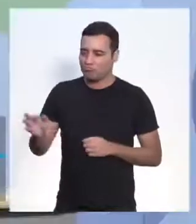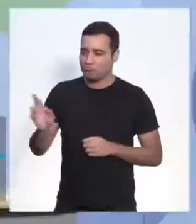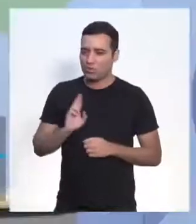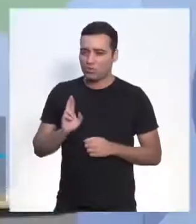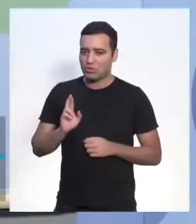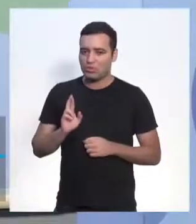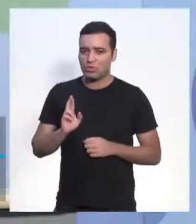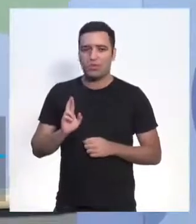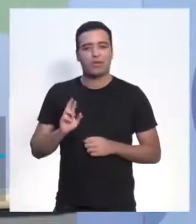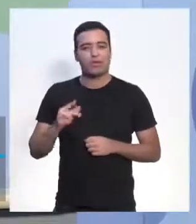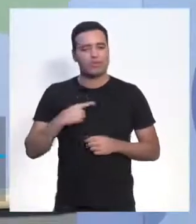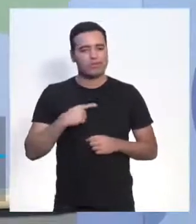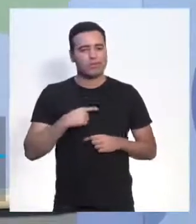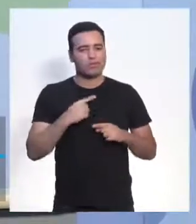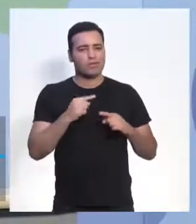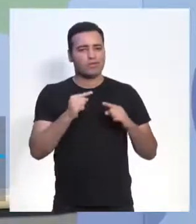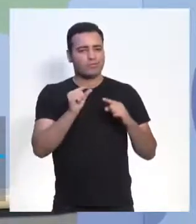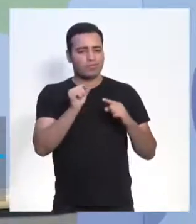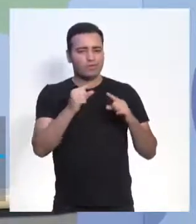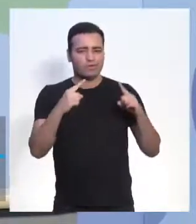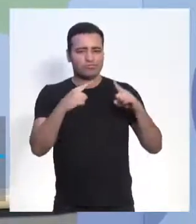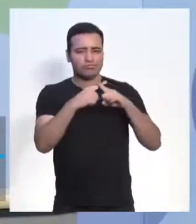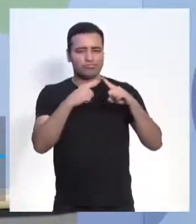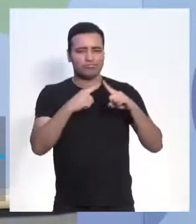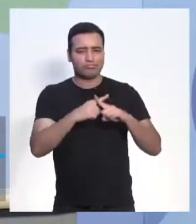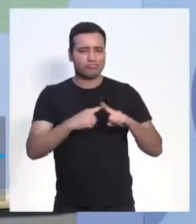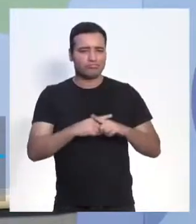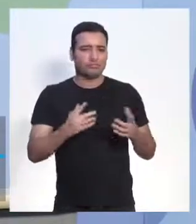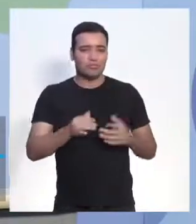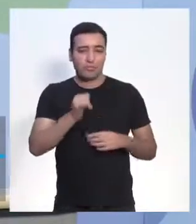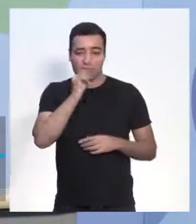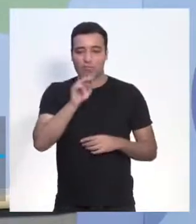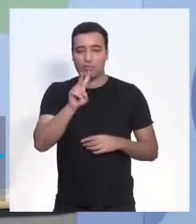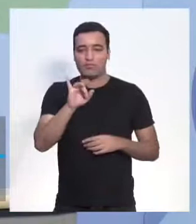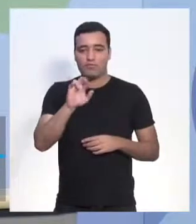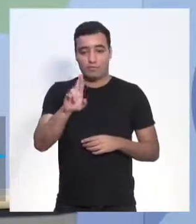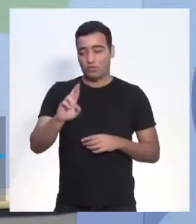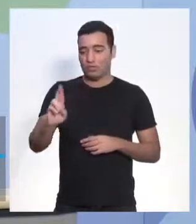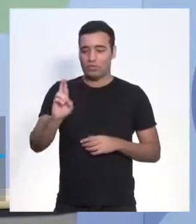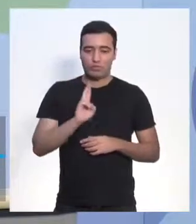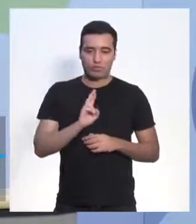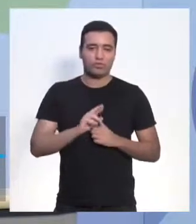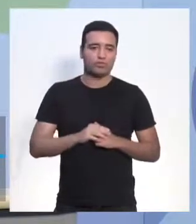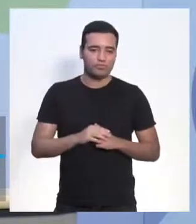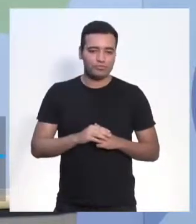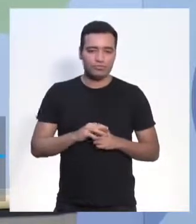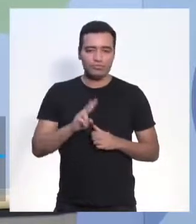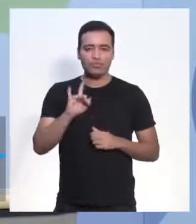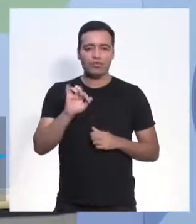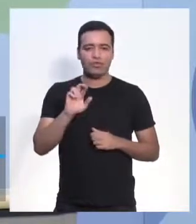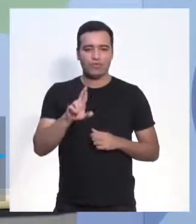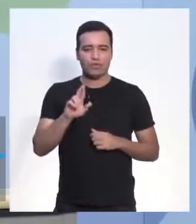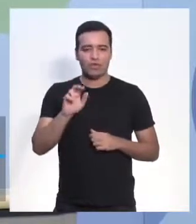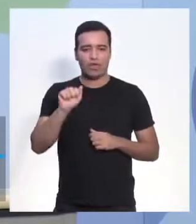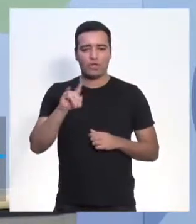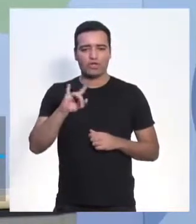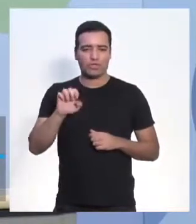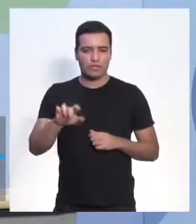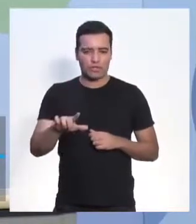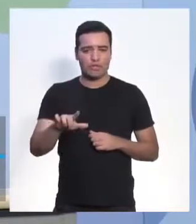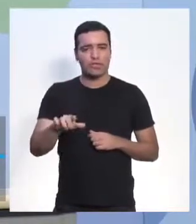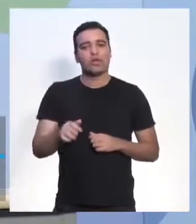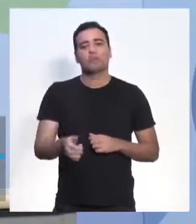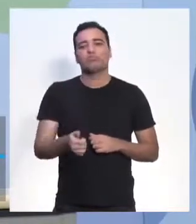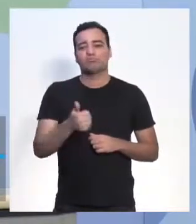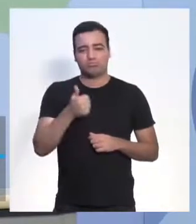de divergência aqui entre eles. O Vitor respondeu, o Vitor Anzel, deve ser. Yes, the